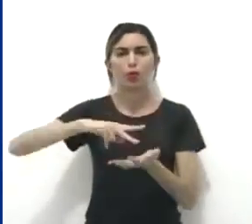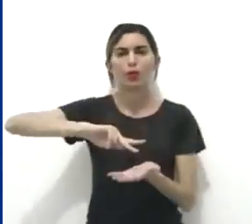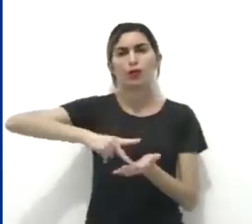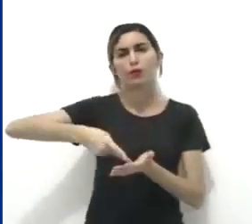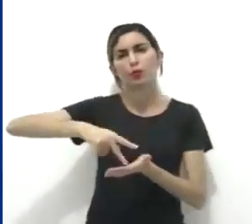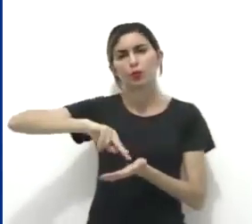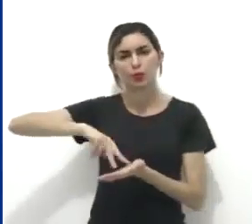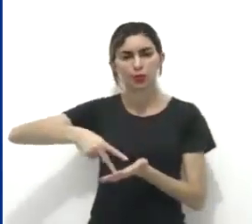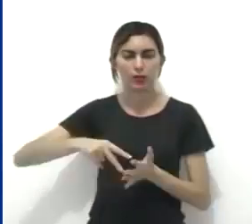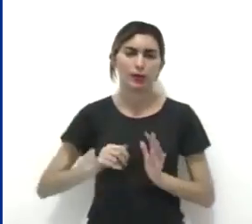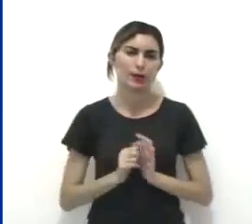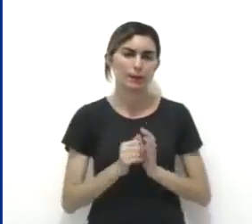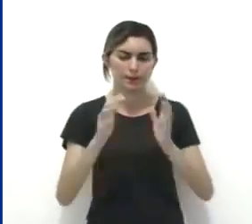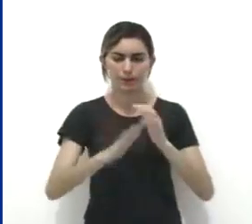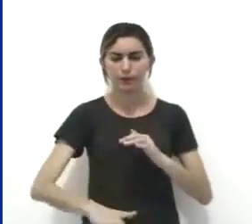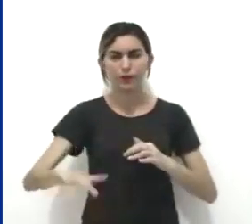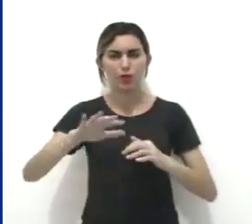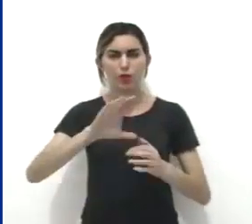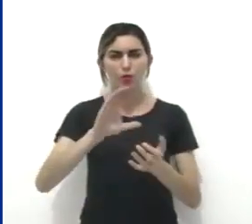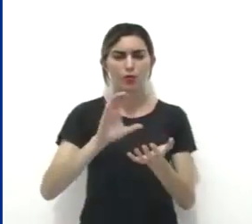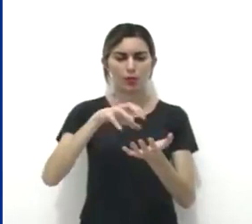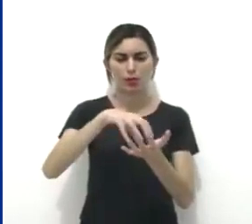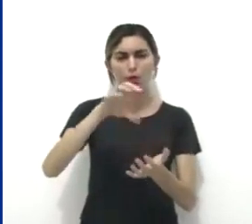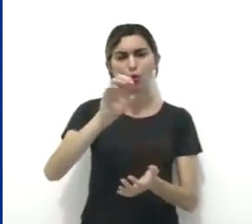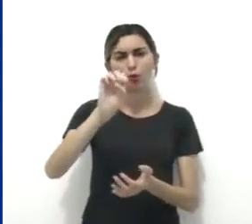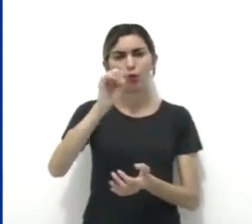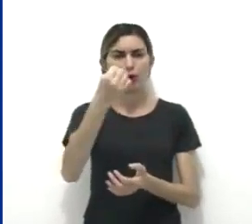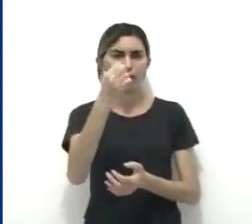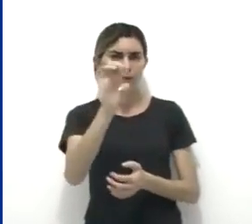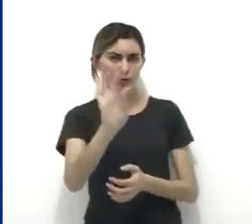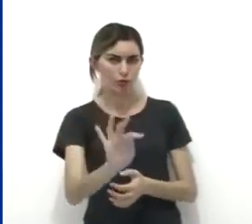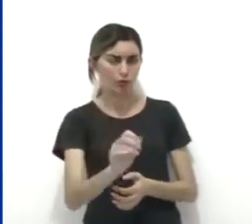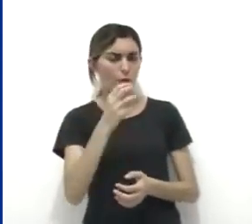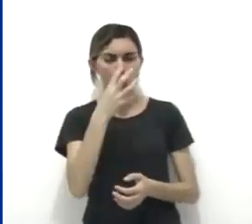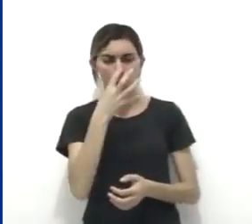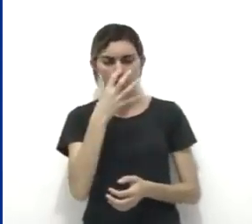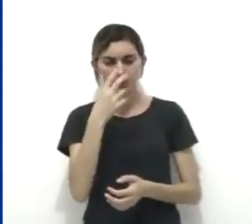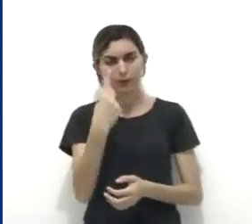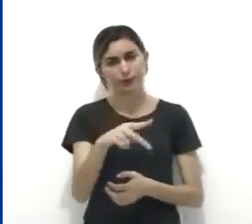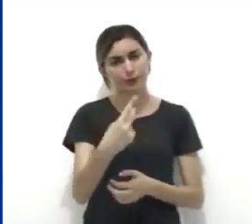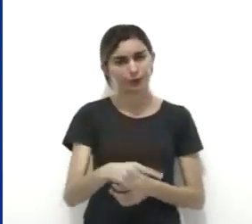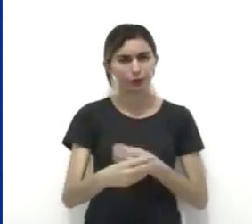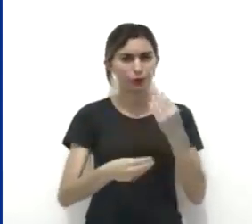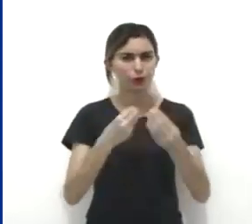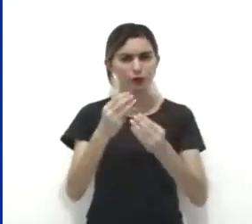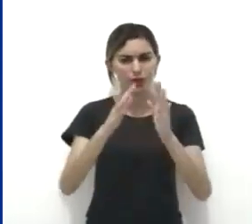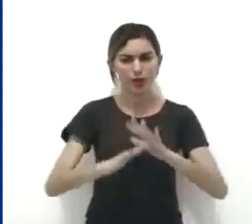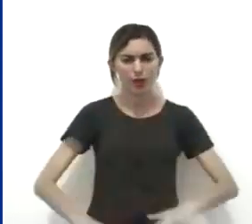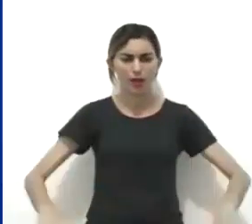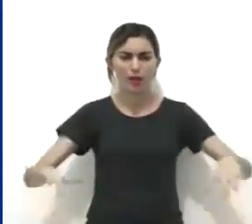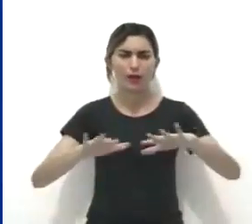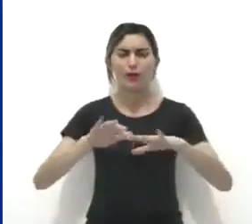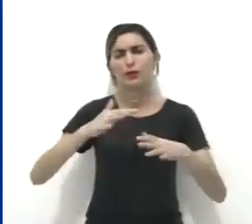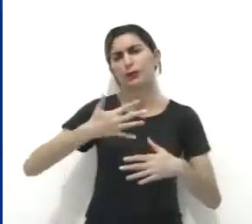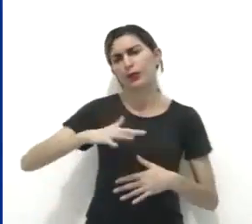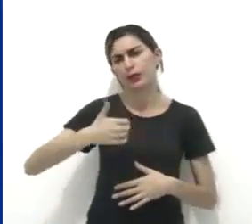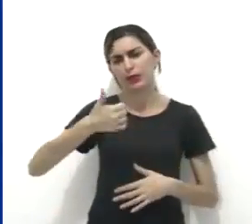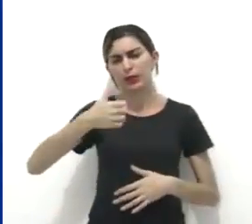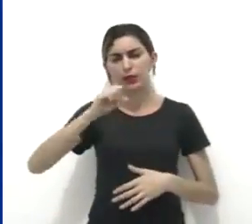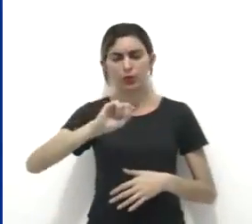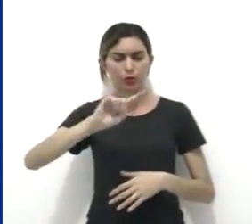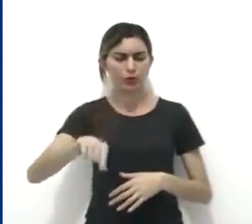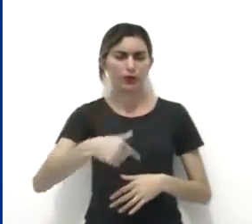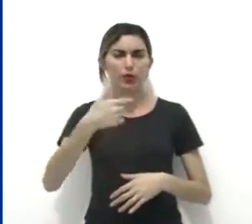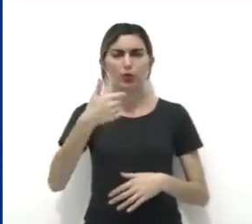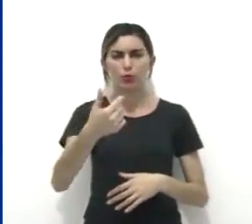ritmo dançado. Região Centro-Oeste. Então, a gente observa aí que com uma área que corresponde a mais ou menos